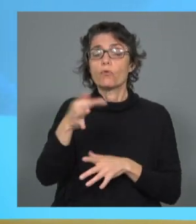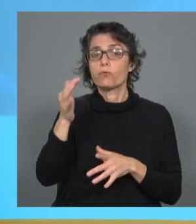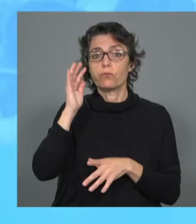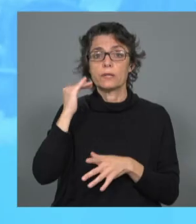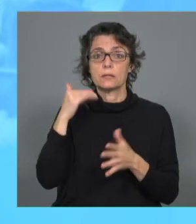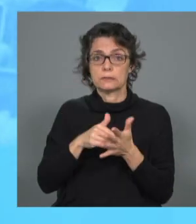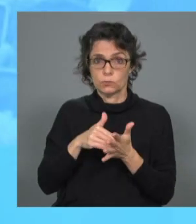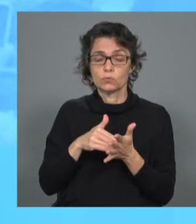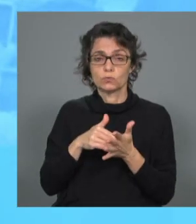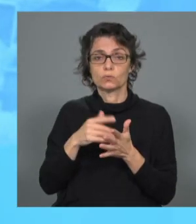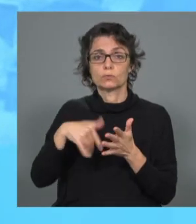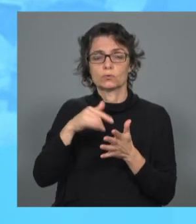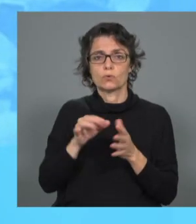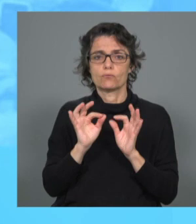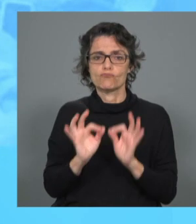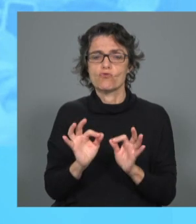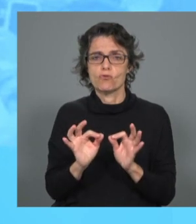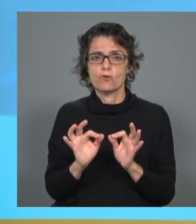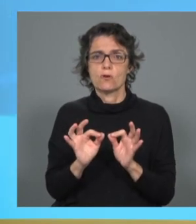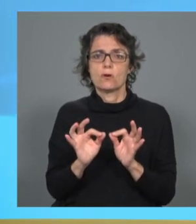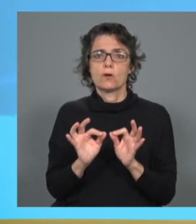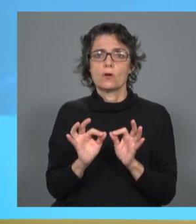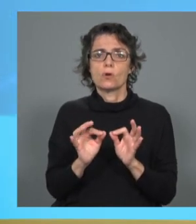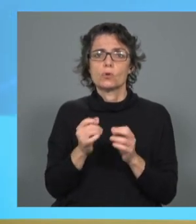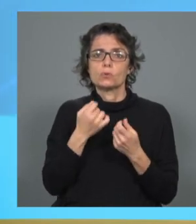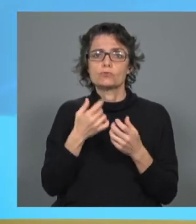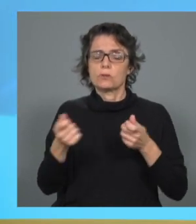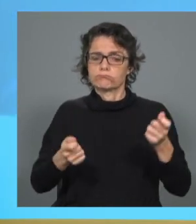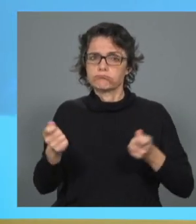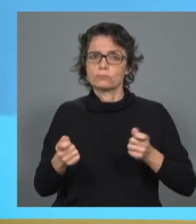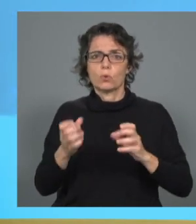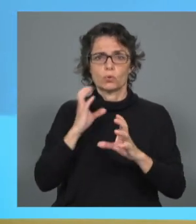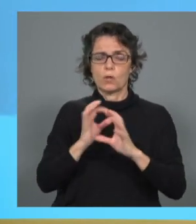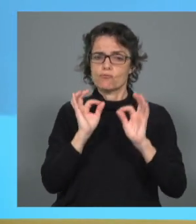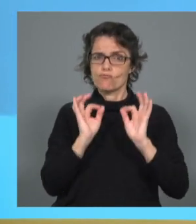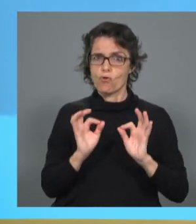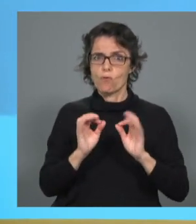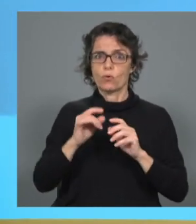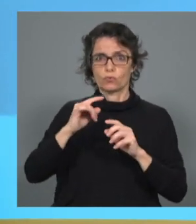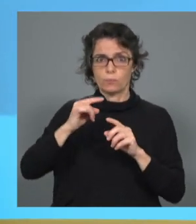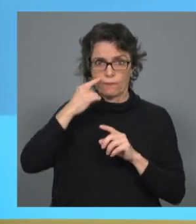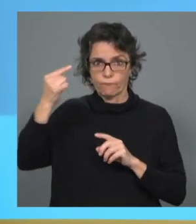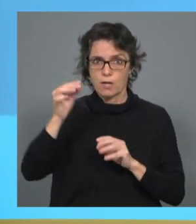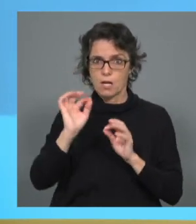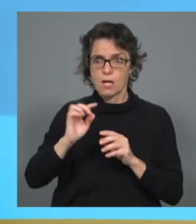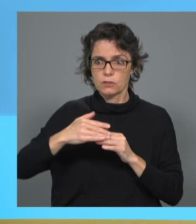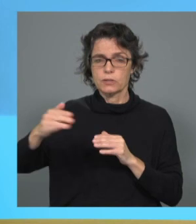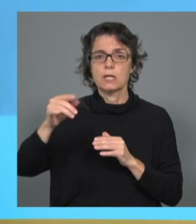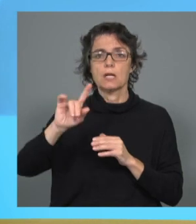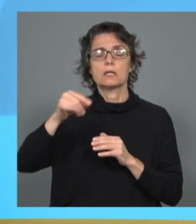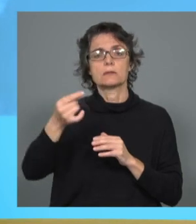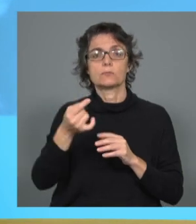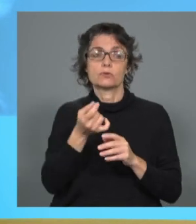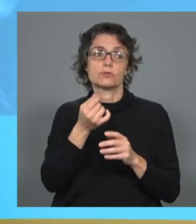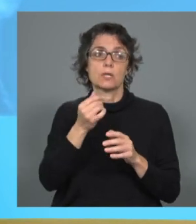meios financeiros, para enviar um autocarro e depois lançámos uma campanha paroquial